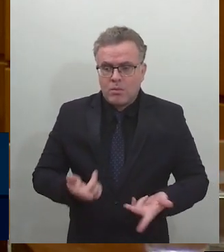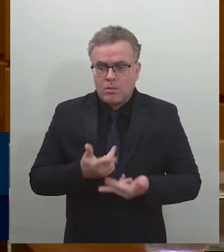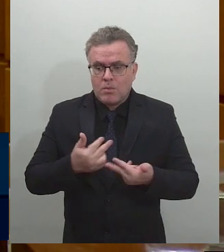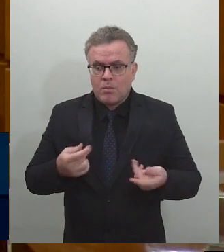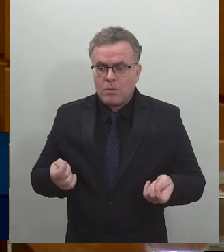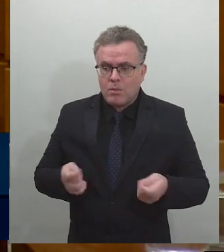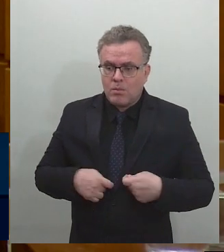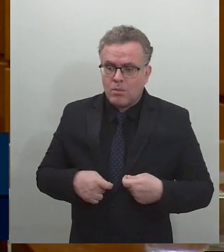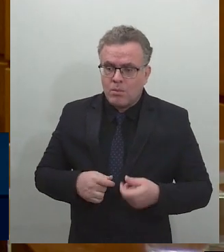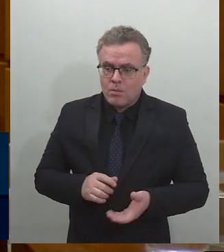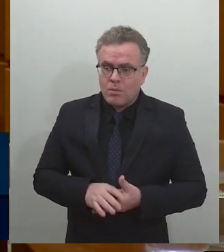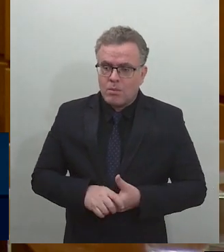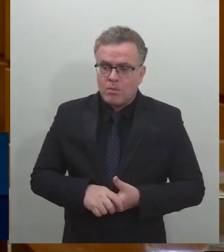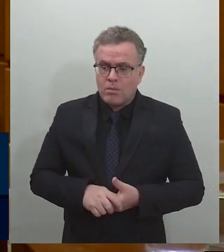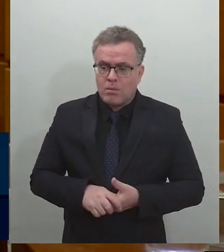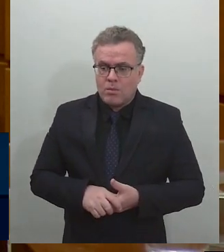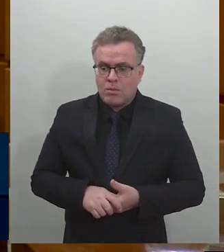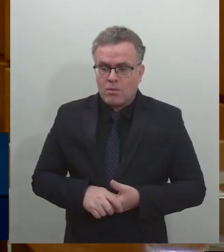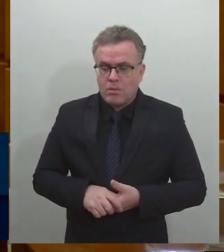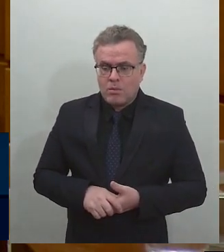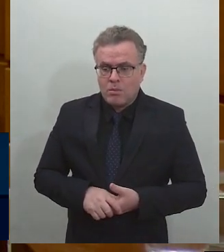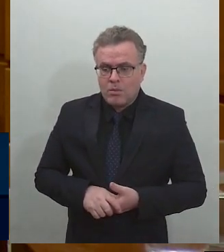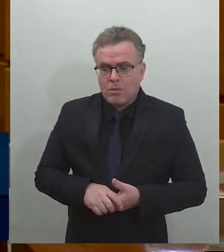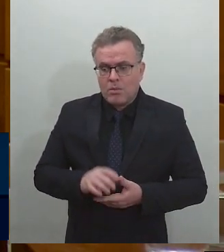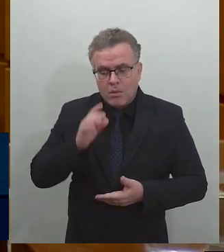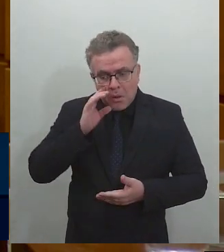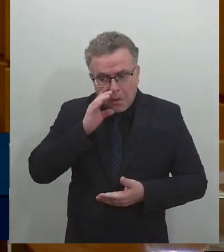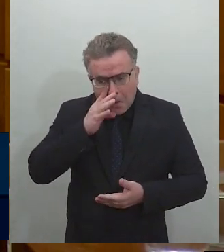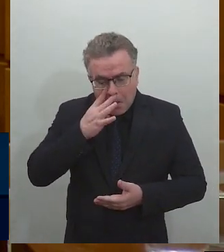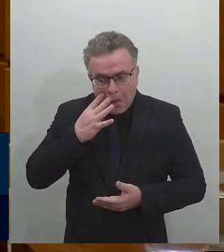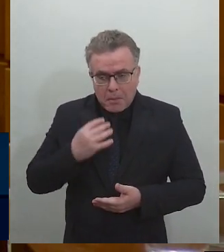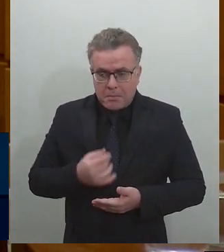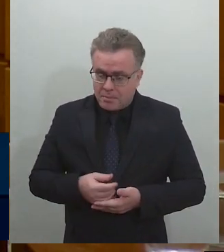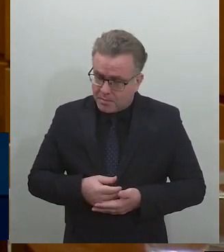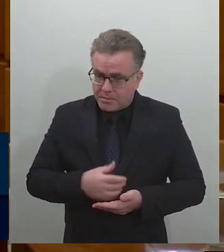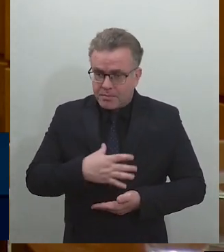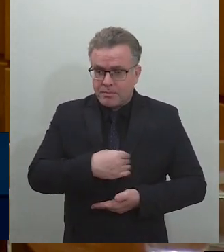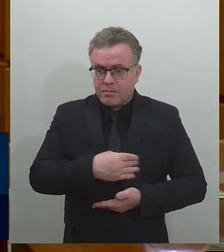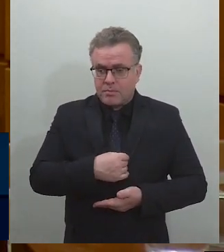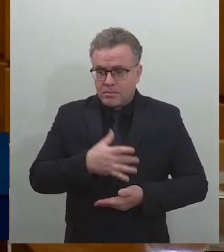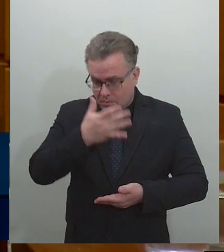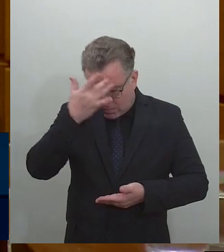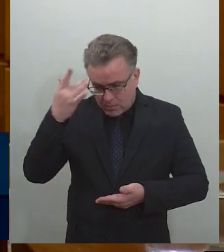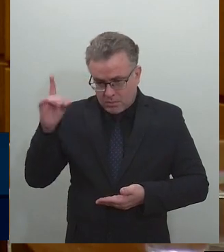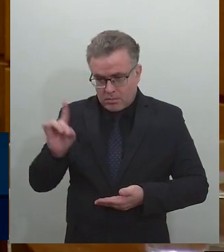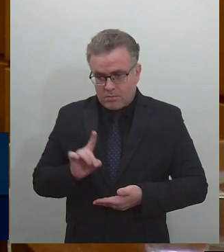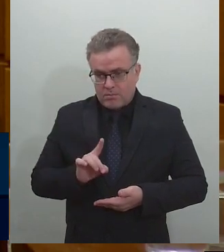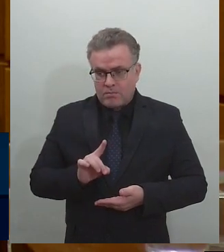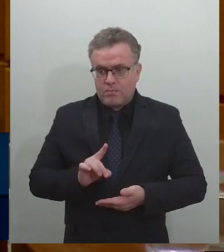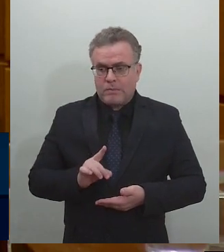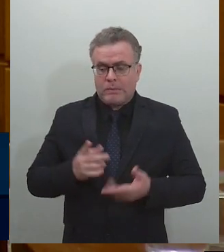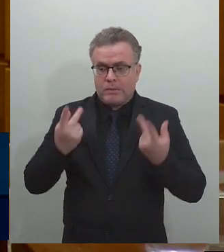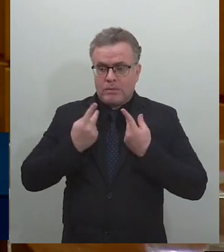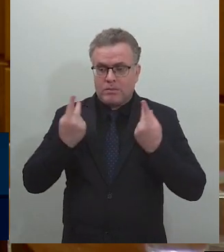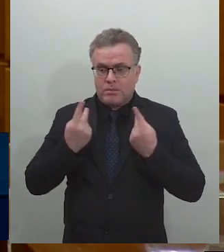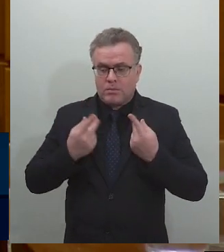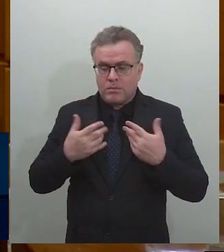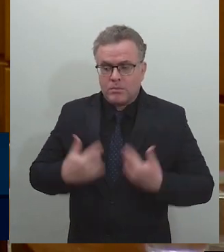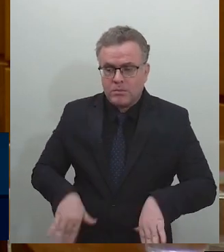que precisam alimentar seus filhos e as pessoas ainda as constrangem? Ao incentivarmos a amamentação em prol da saúde e